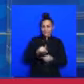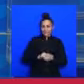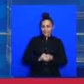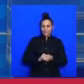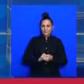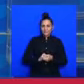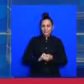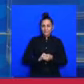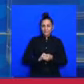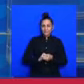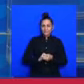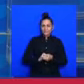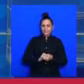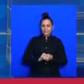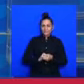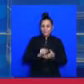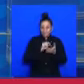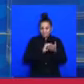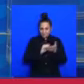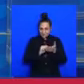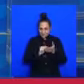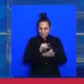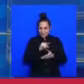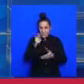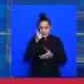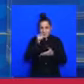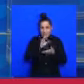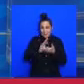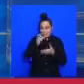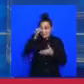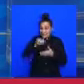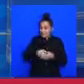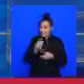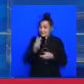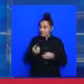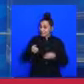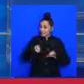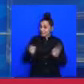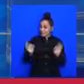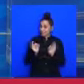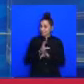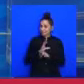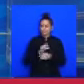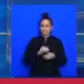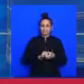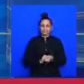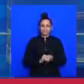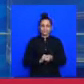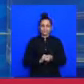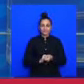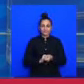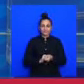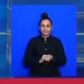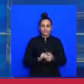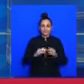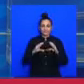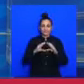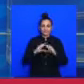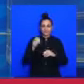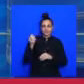37 tá marcando você ganha a partir de 3 acertos bola branca